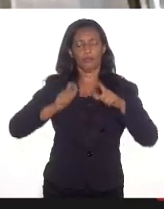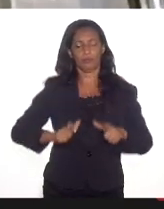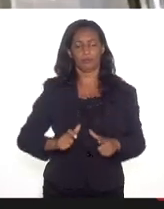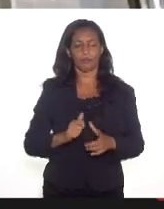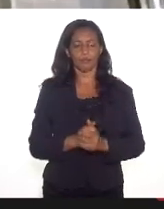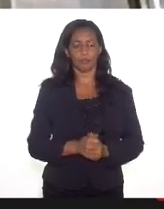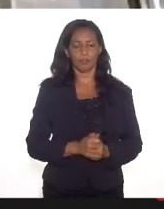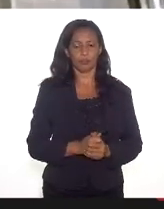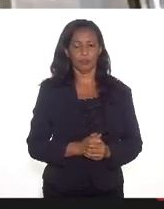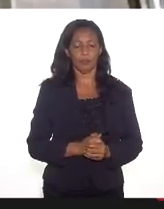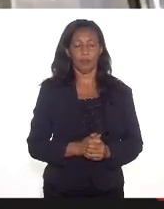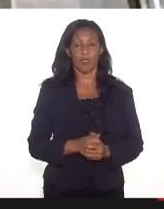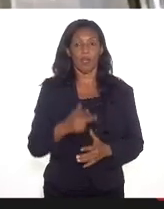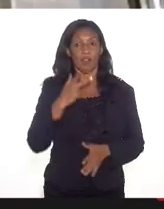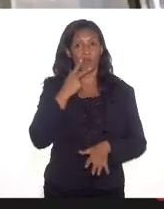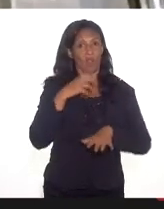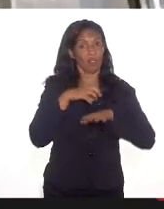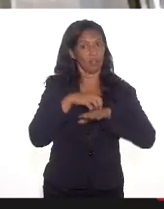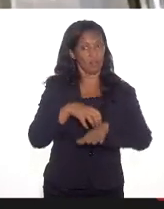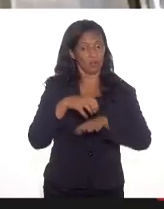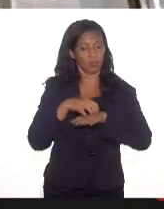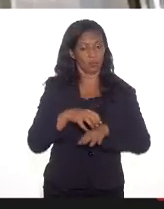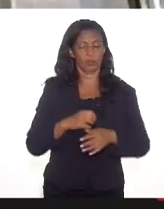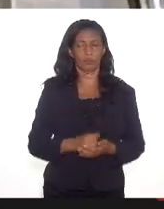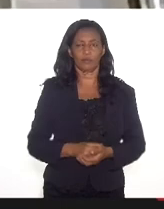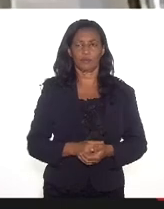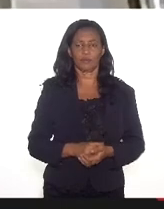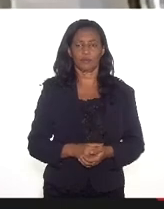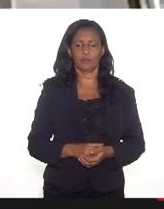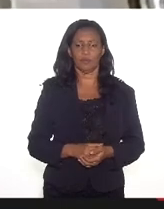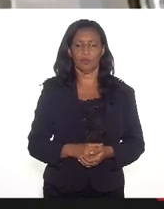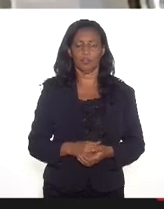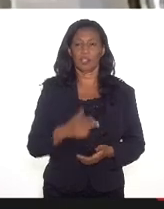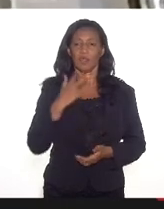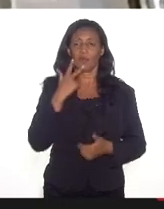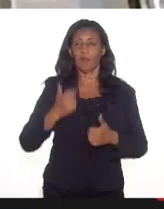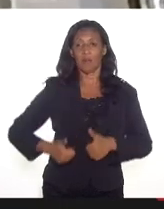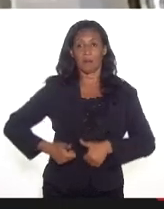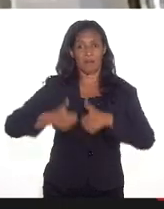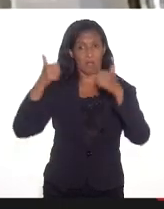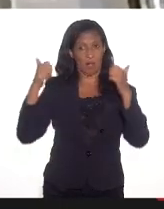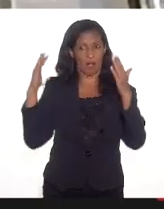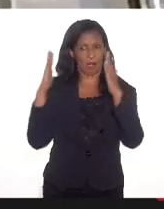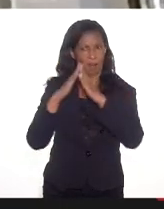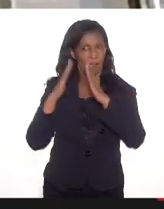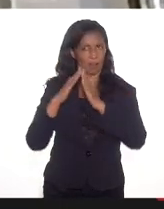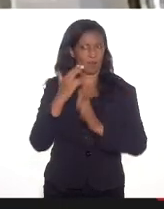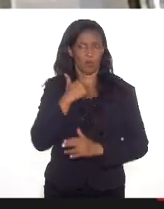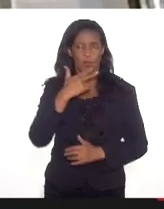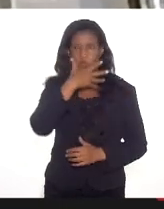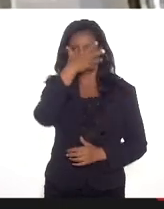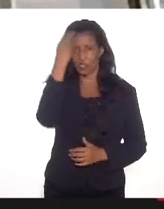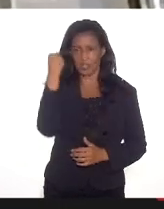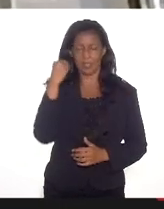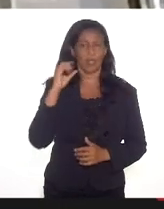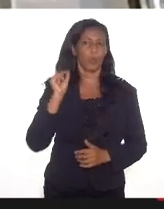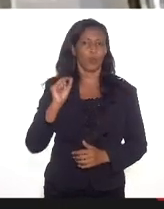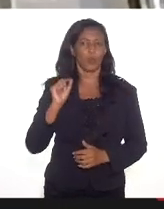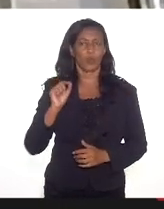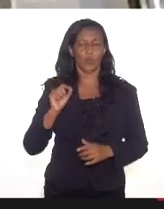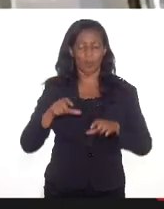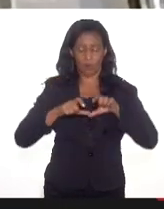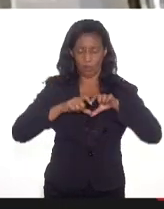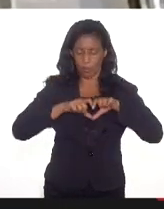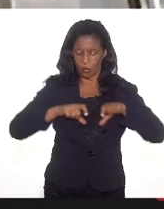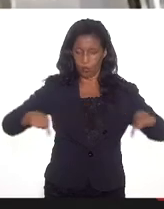falar em transporte no Rio de Janeiro ah bom e quem fala em implementação de melhor moradia não pode esquecer do saneamento básico nós